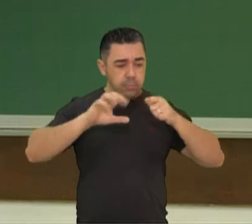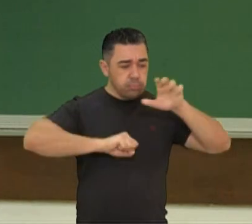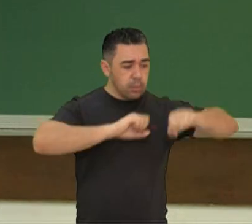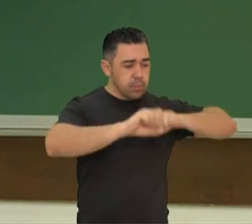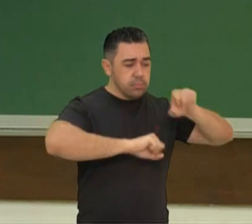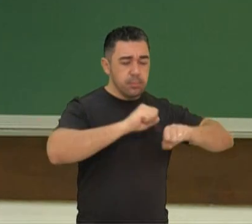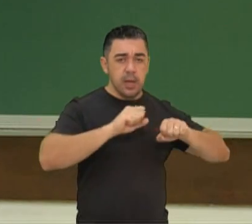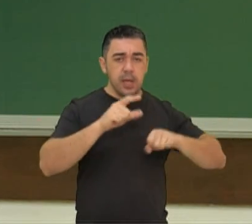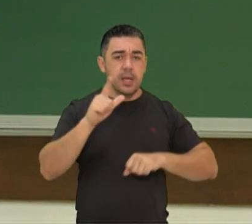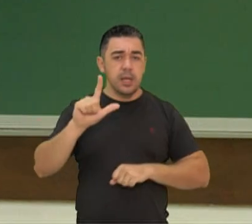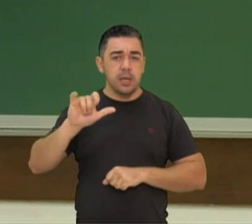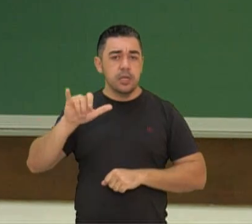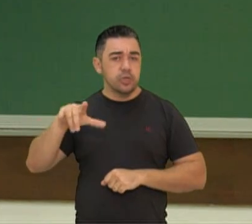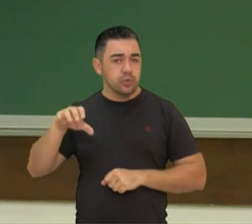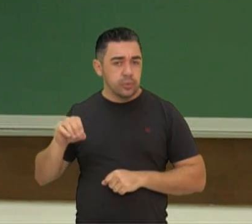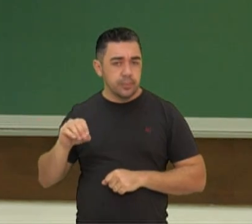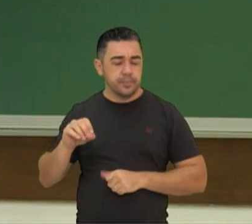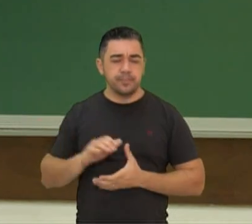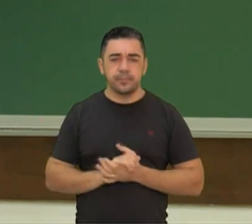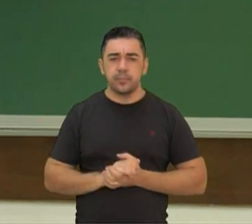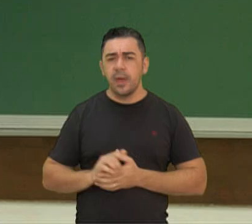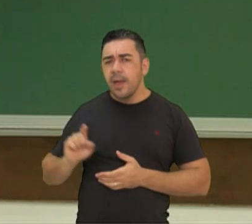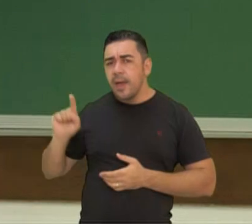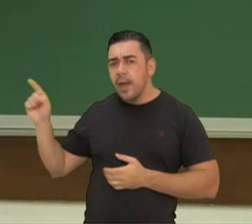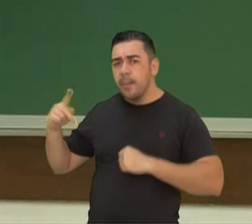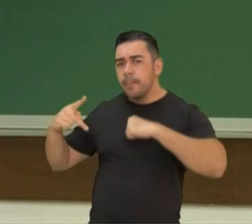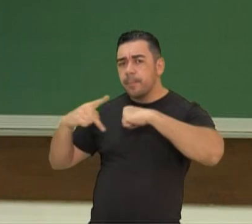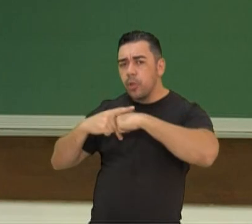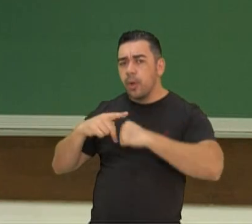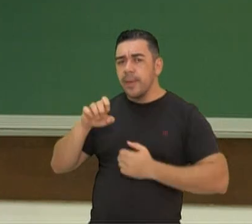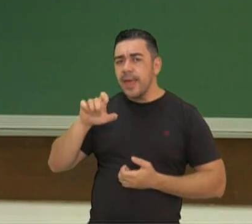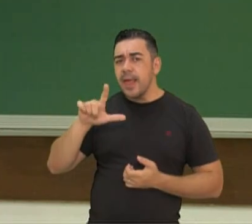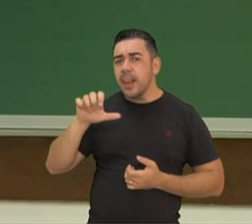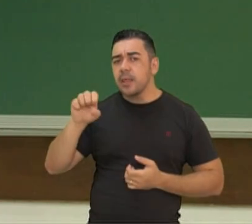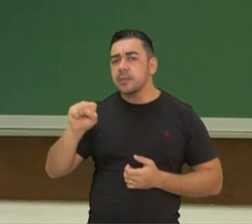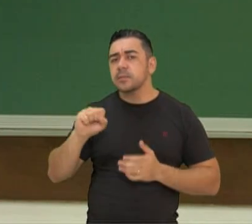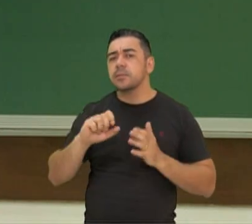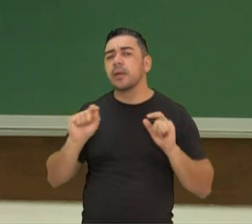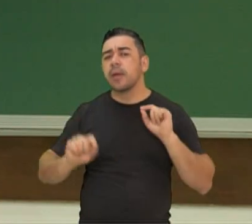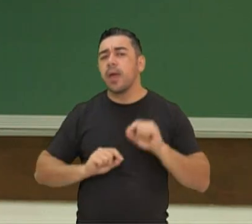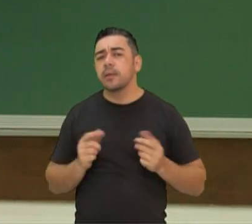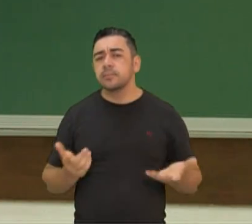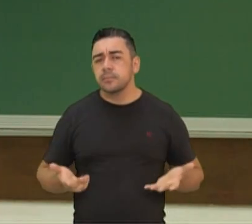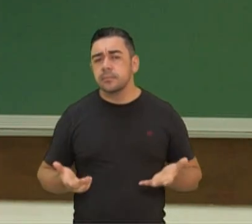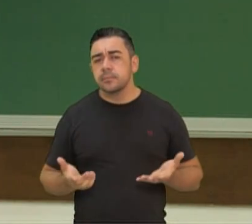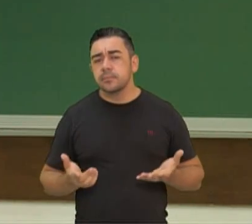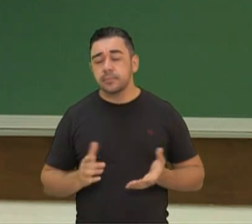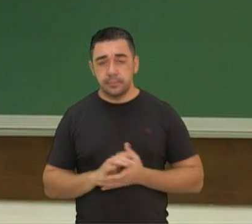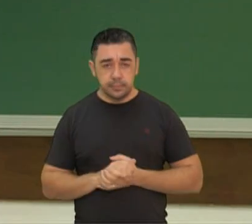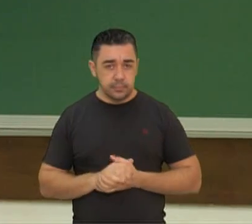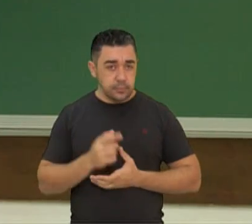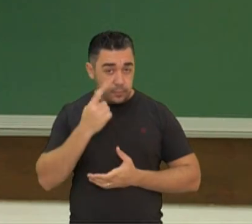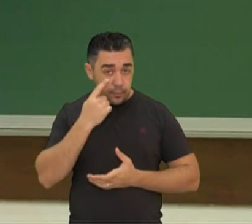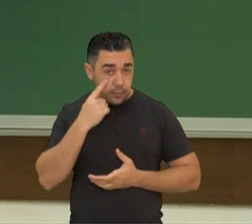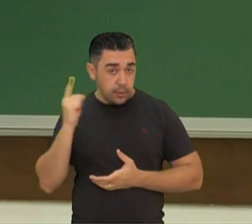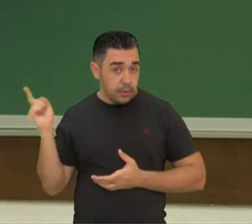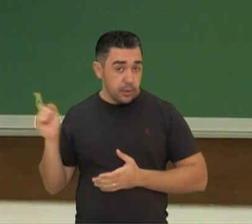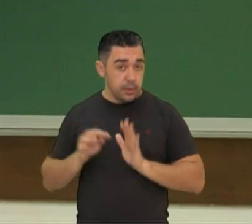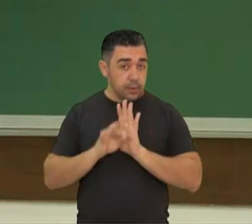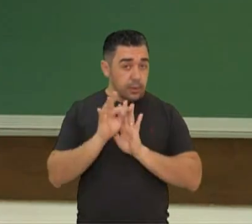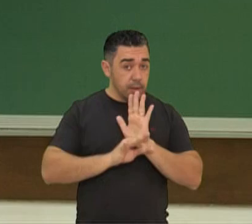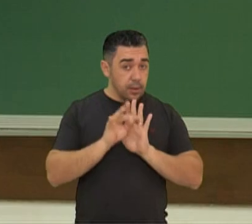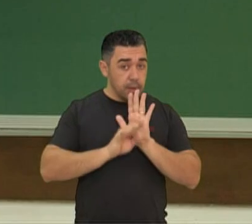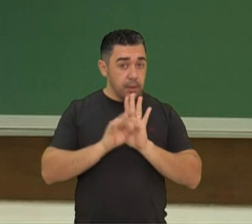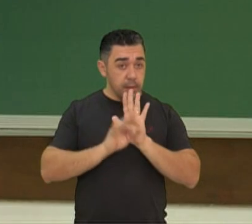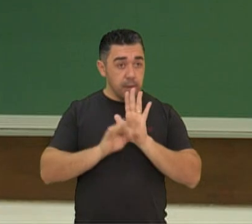ou a quem o pronome eles está se referindo no texto? Vejam que no nosso texto nós temos aqui